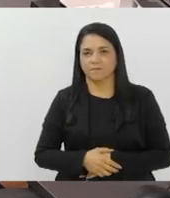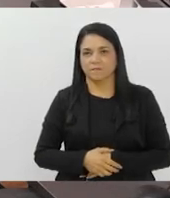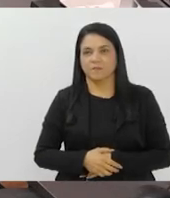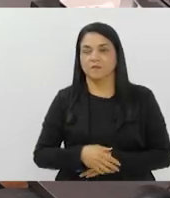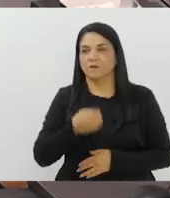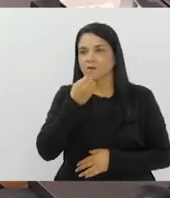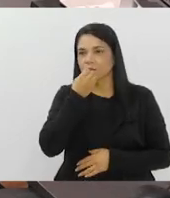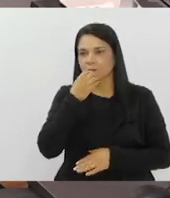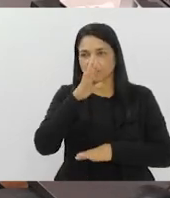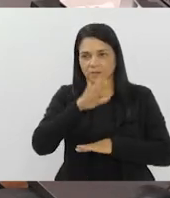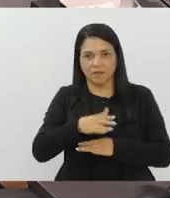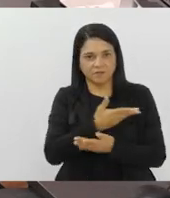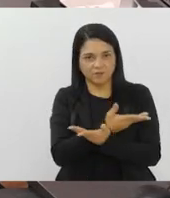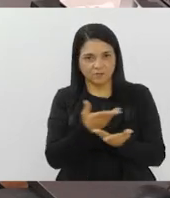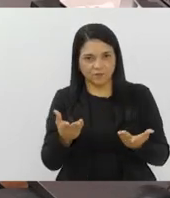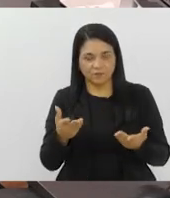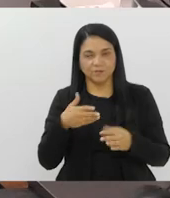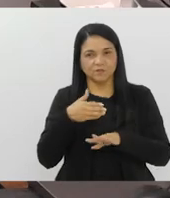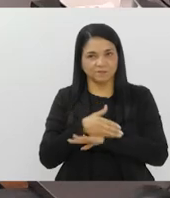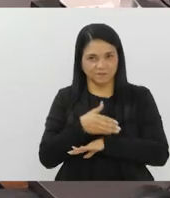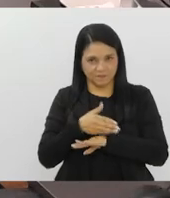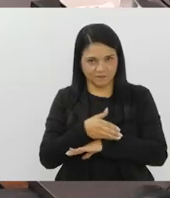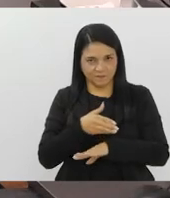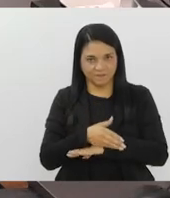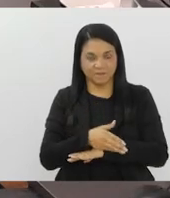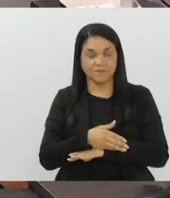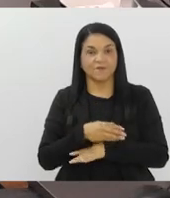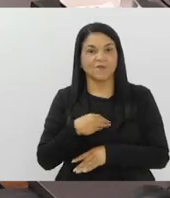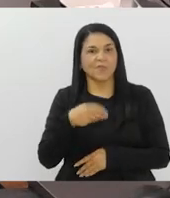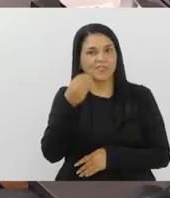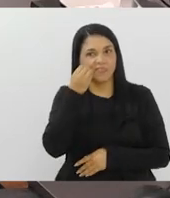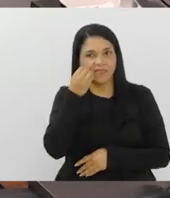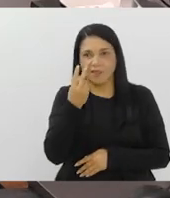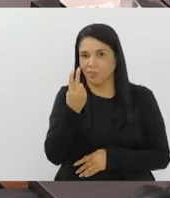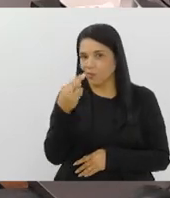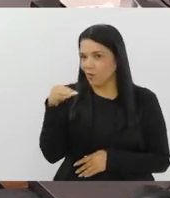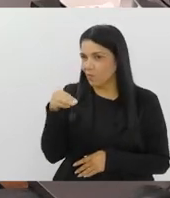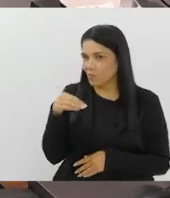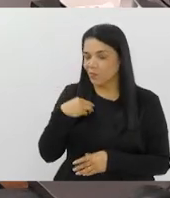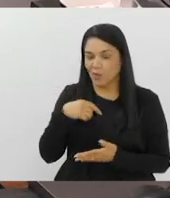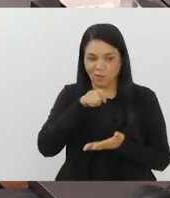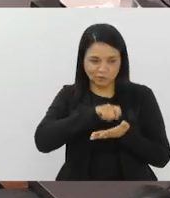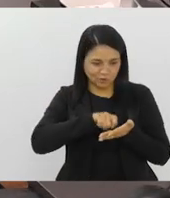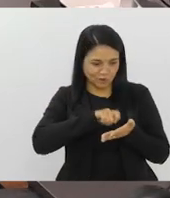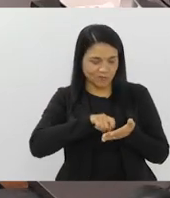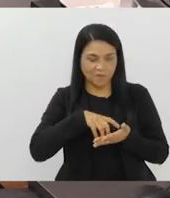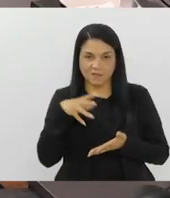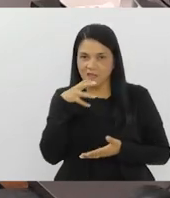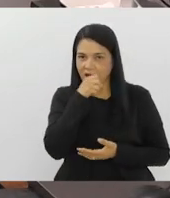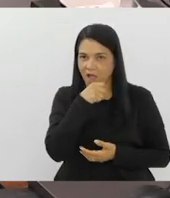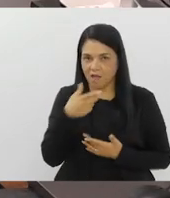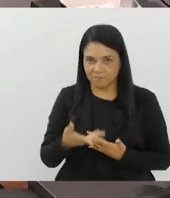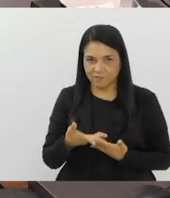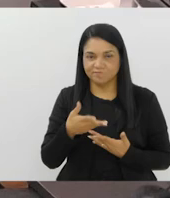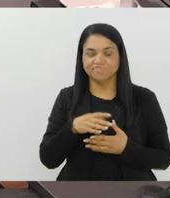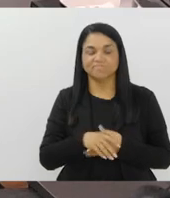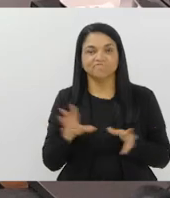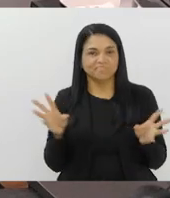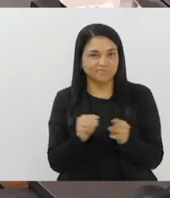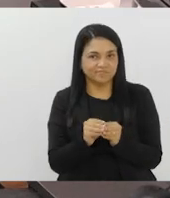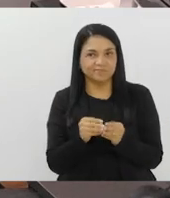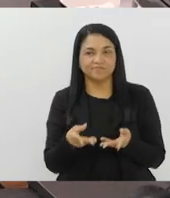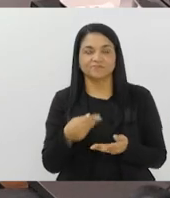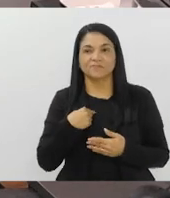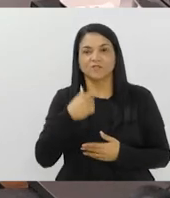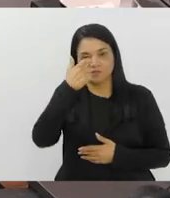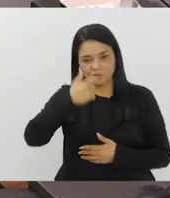Boa tarde a todas as pessoas presentes. Eu vou tentar falar nos 2 minutos. Eu até escrevi para ser o mais concisa possível.